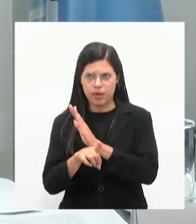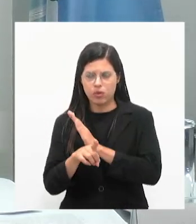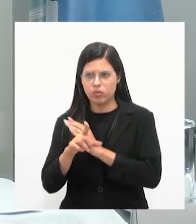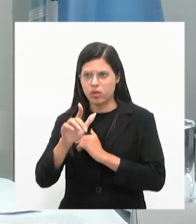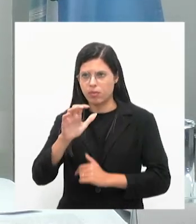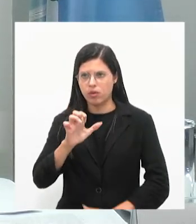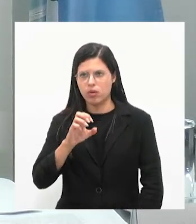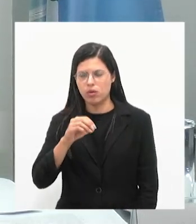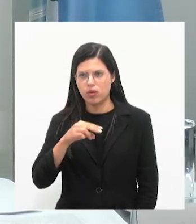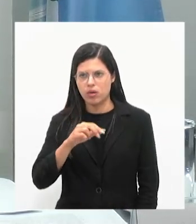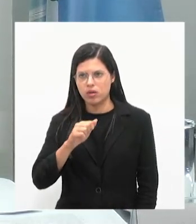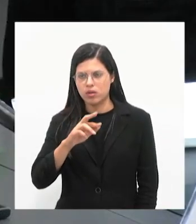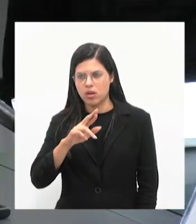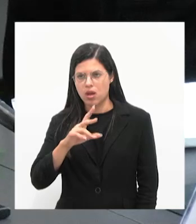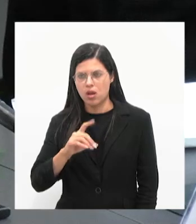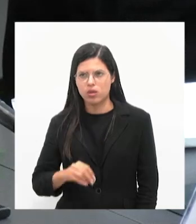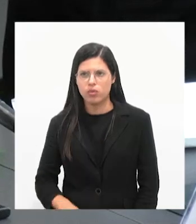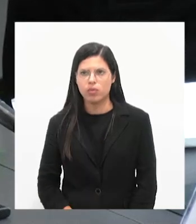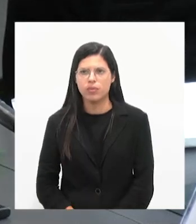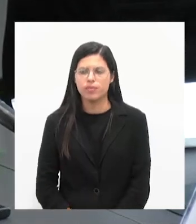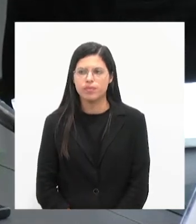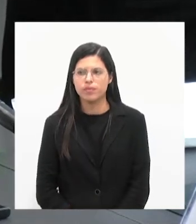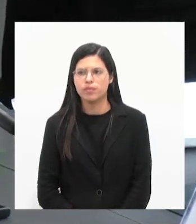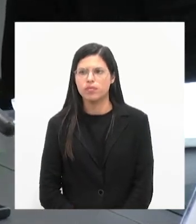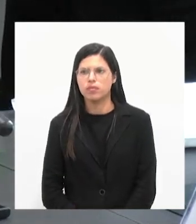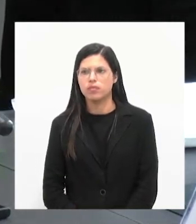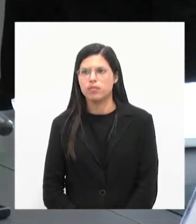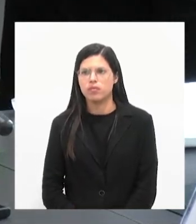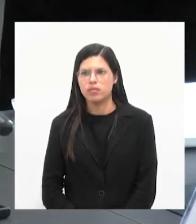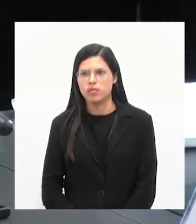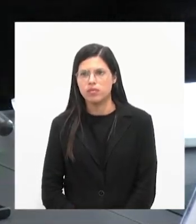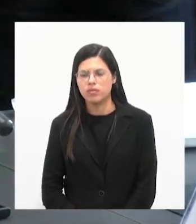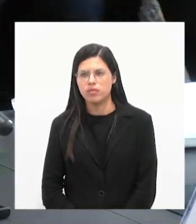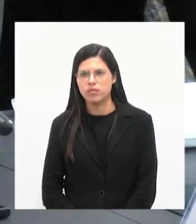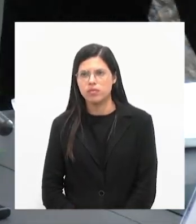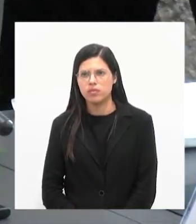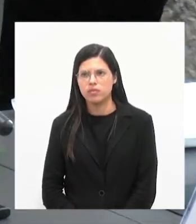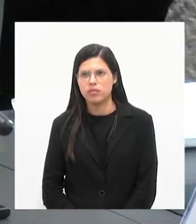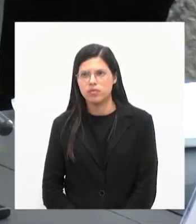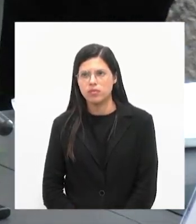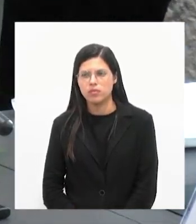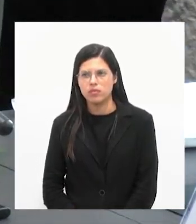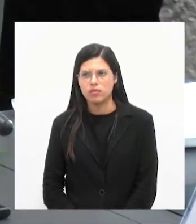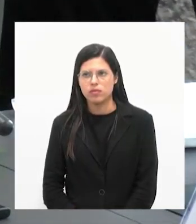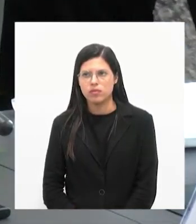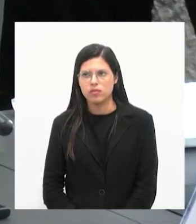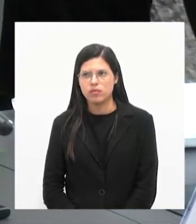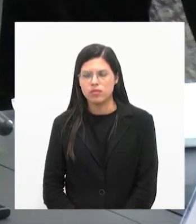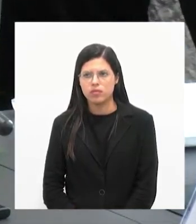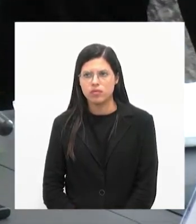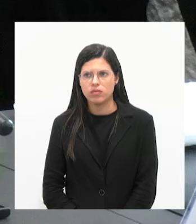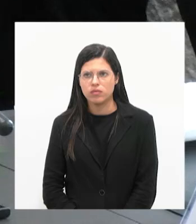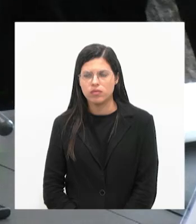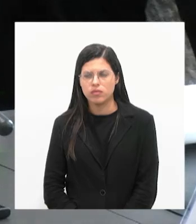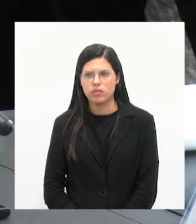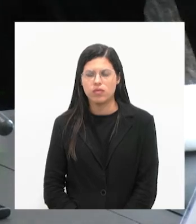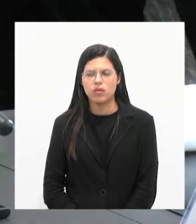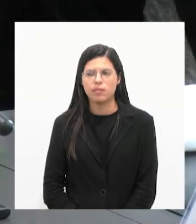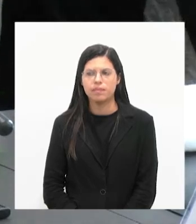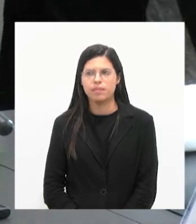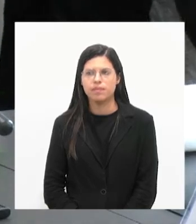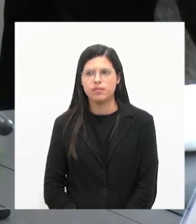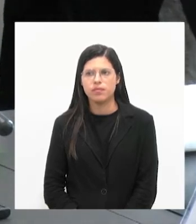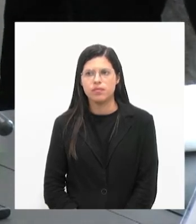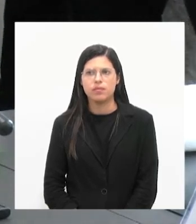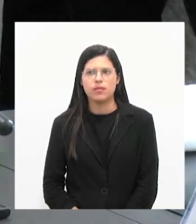Leonardo. Primeiro, me colocar aqui na questão realmente dos